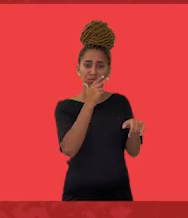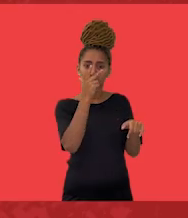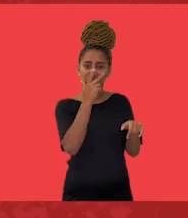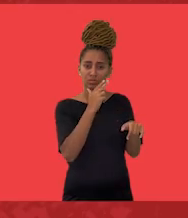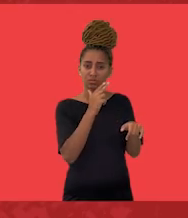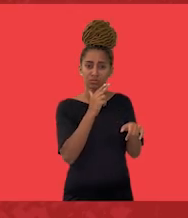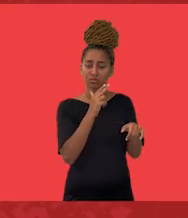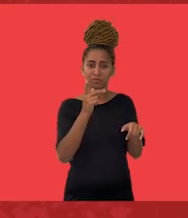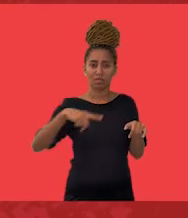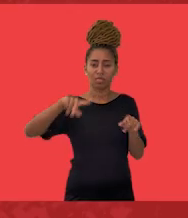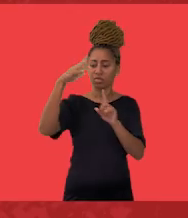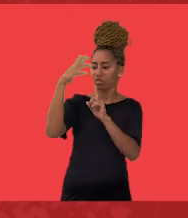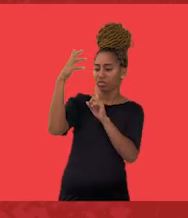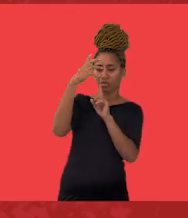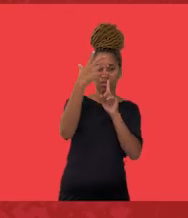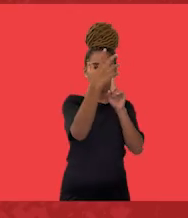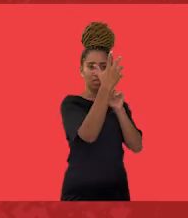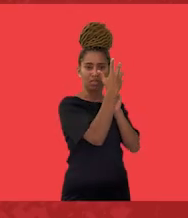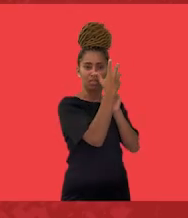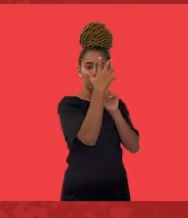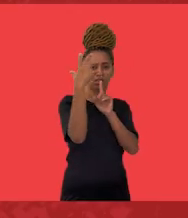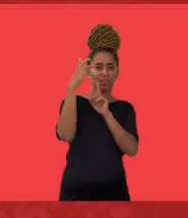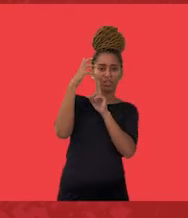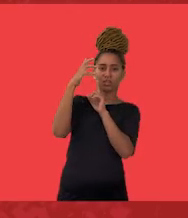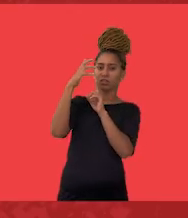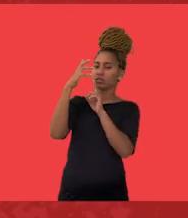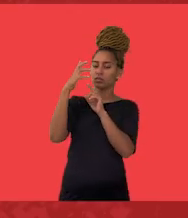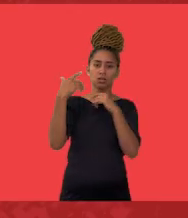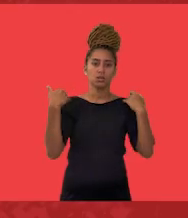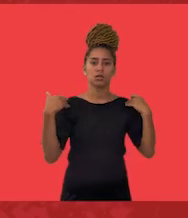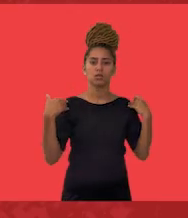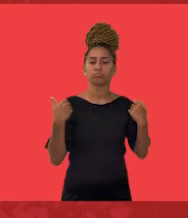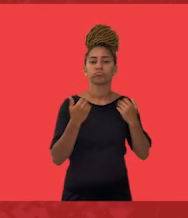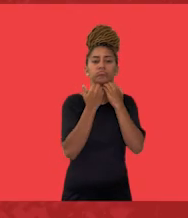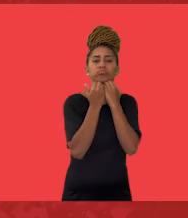caminho, e miar e latir.